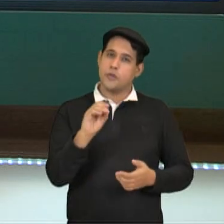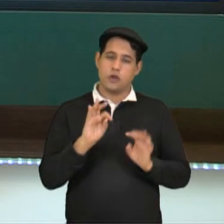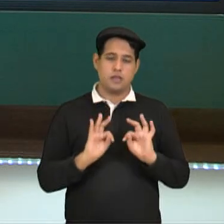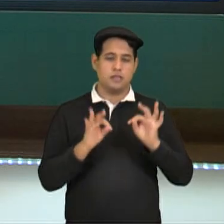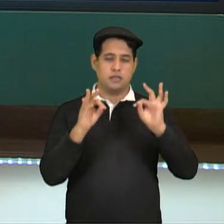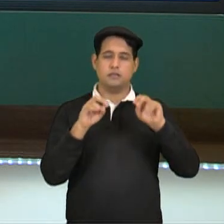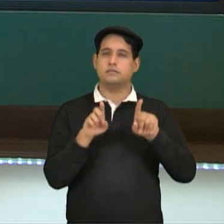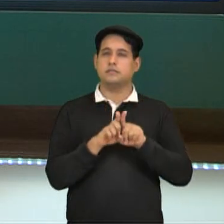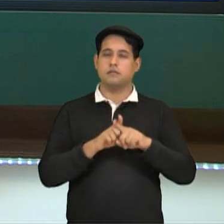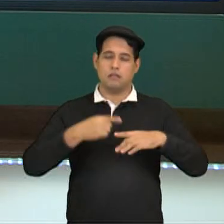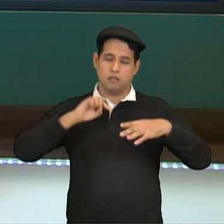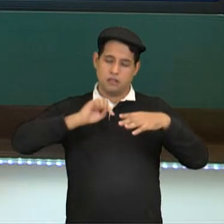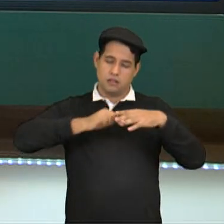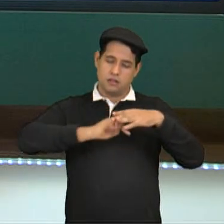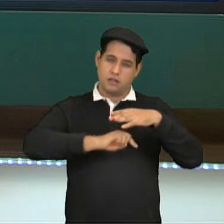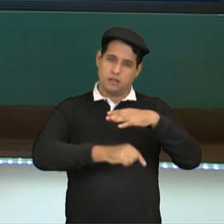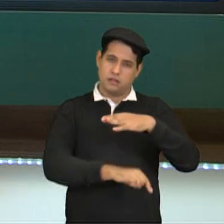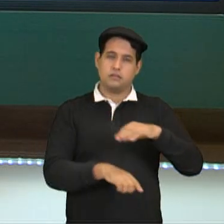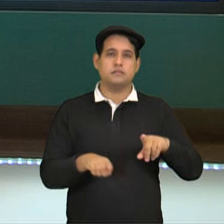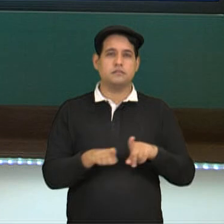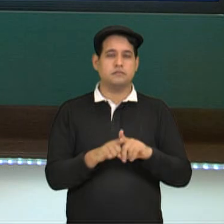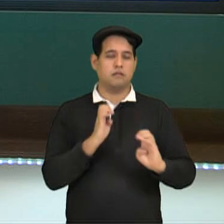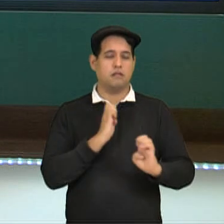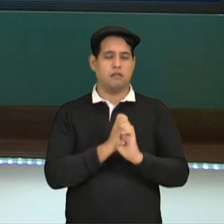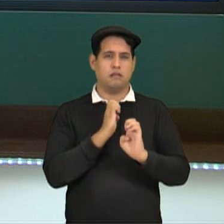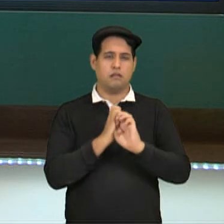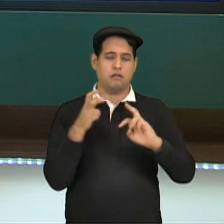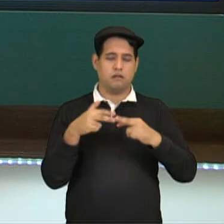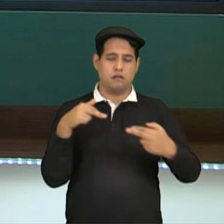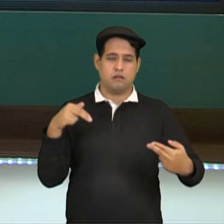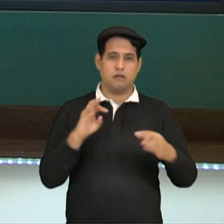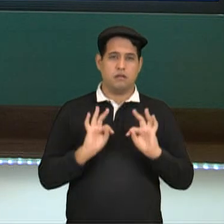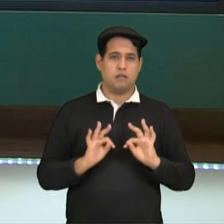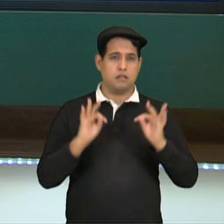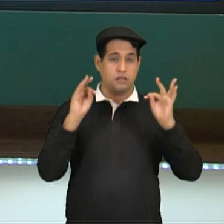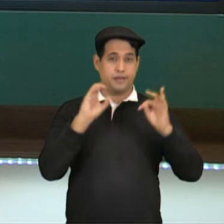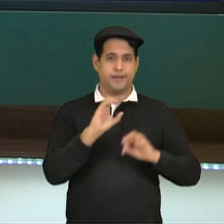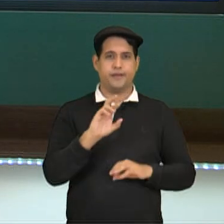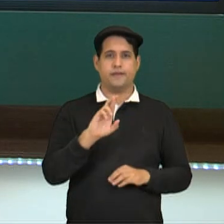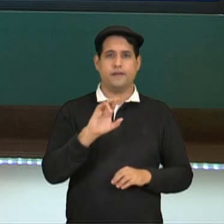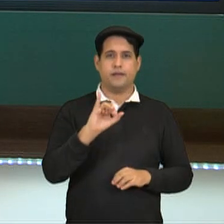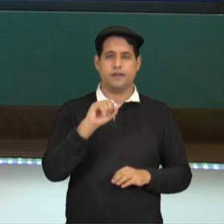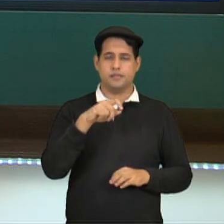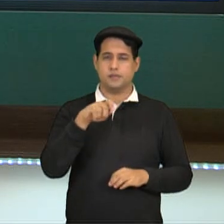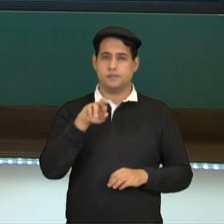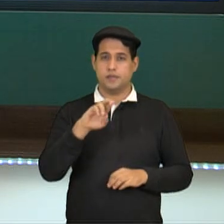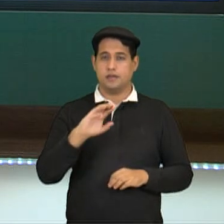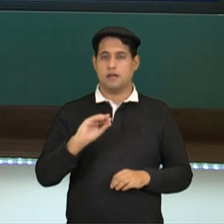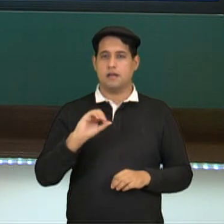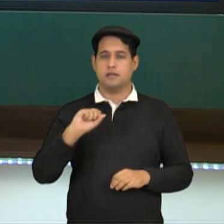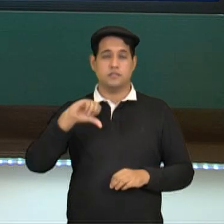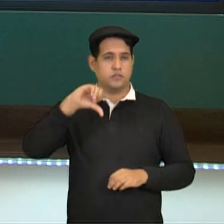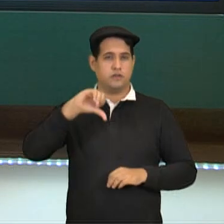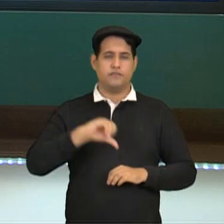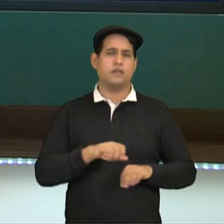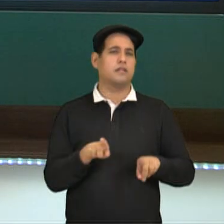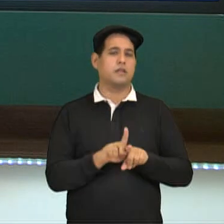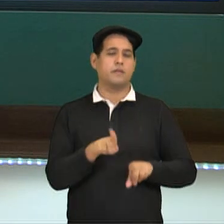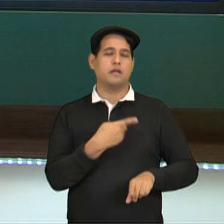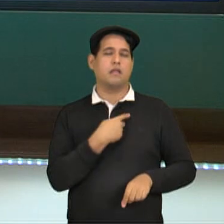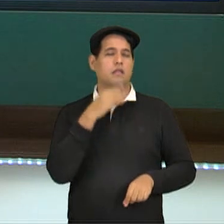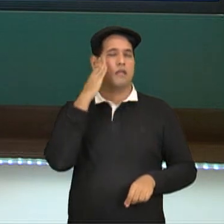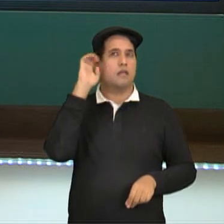biotecnologia, aprofundamos a engenharia genética através da técnica do CRISPR-Cas9 e também entendemos